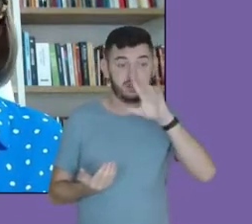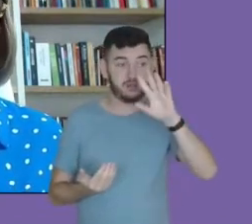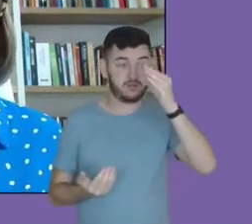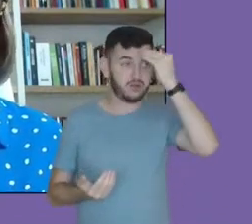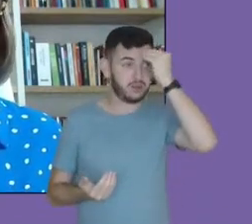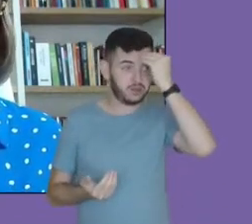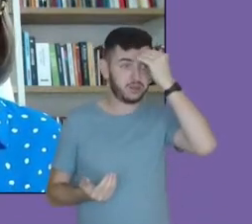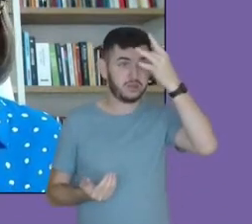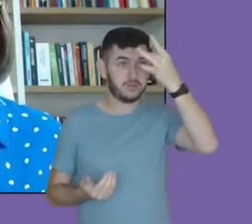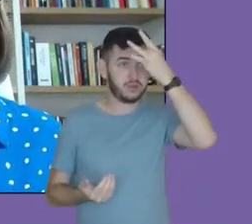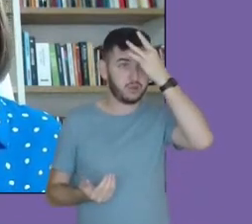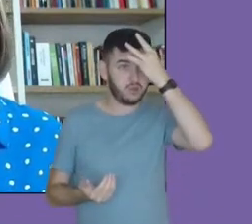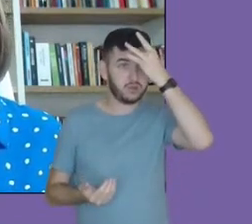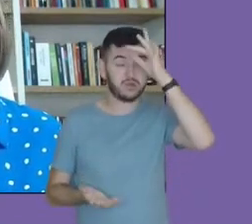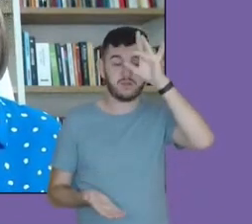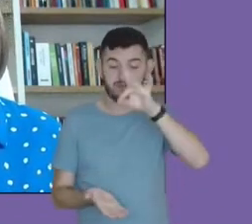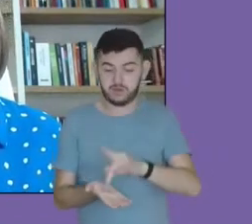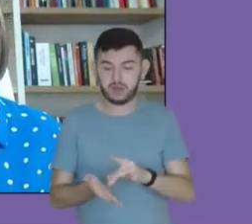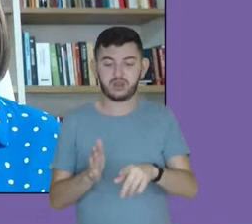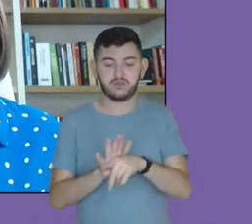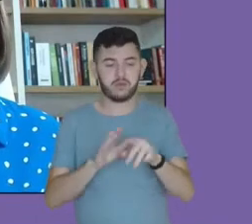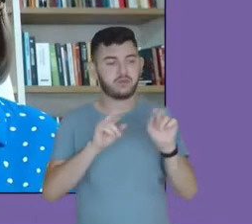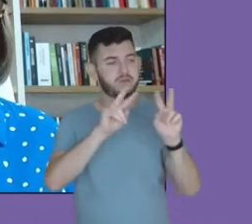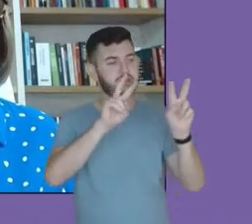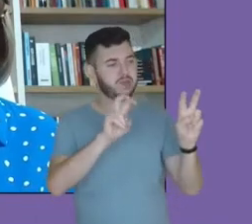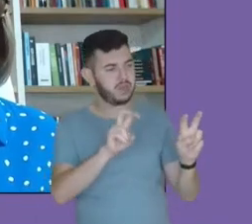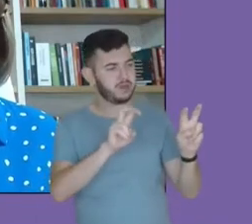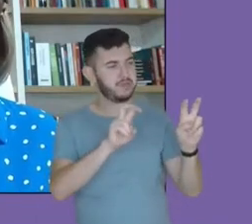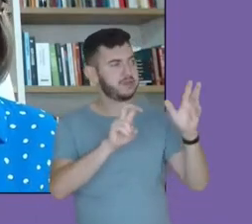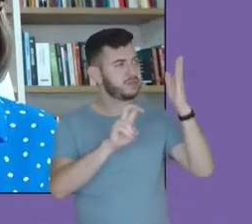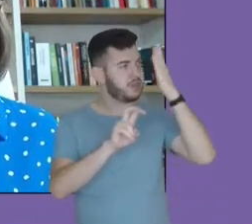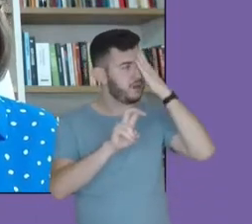consciência e a compreensão destas questões,